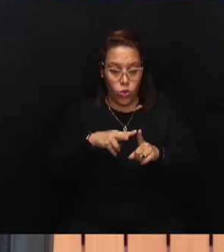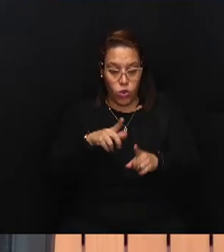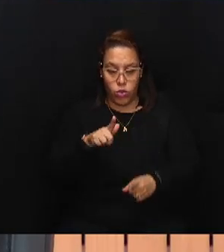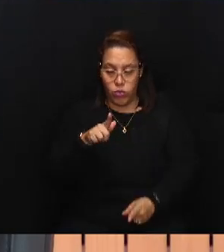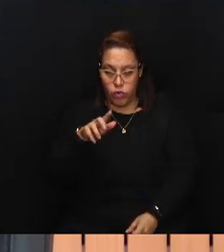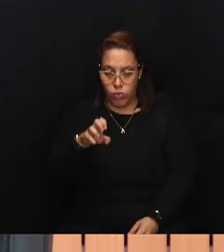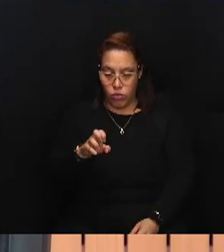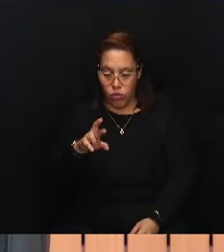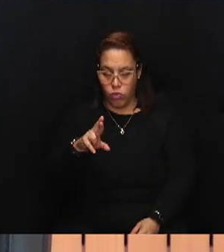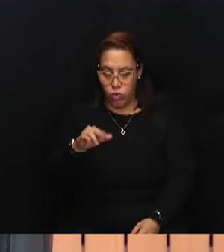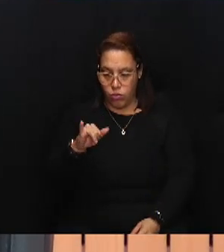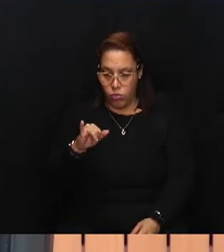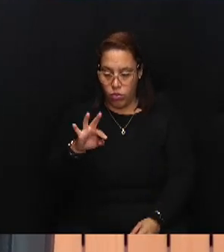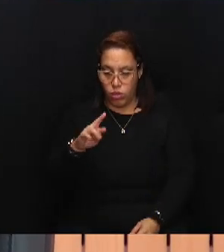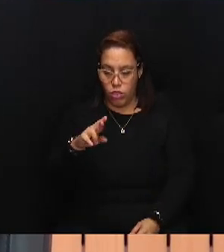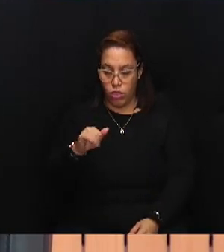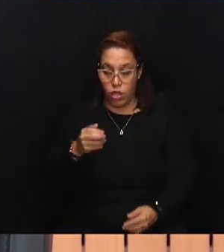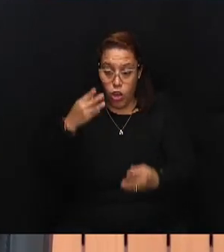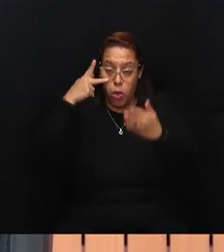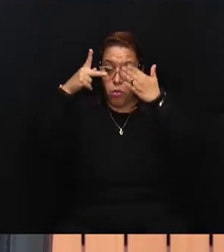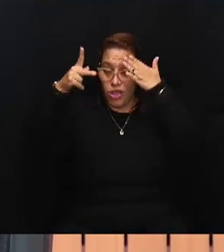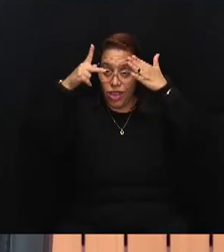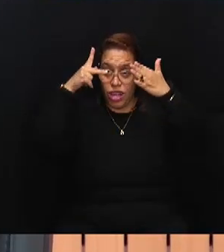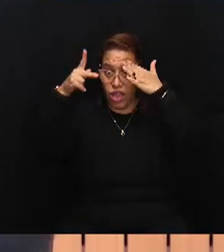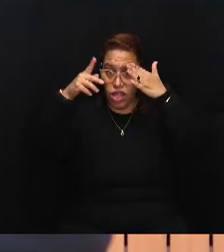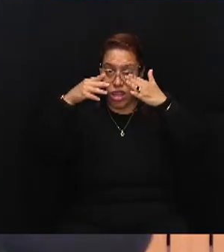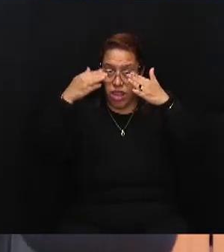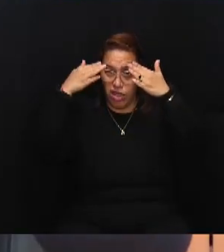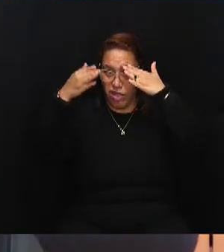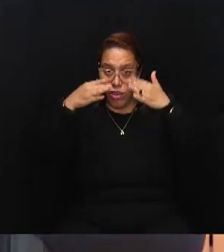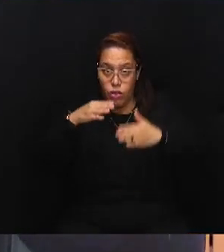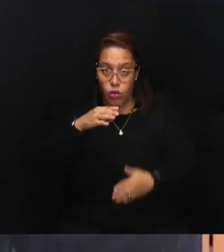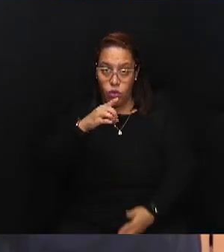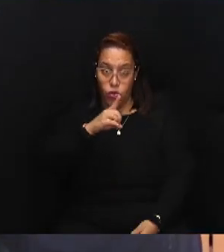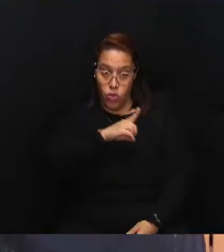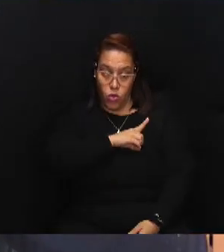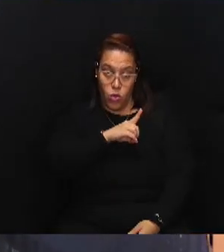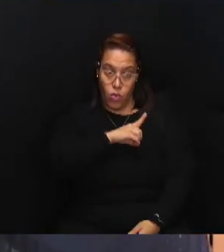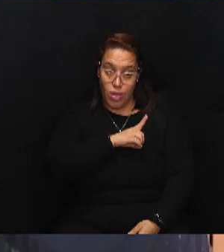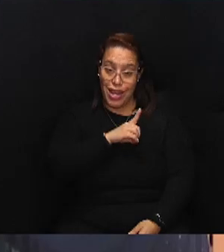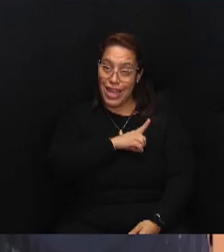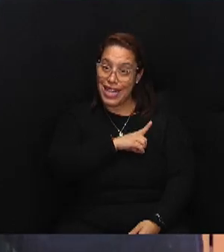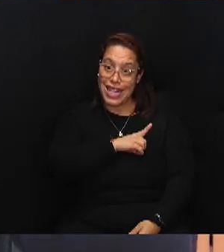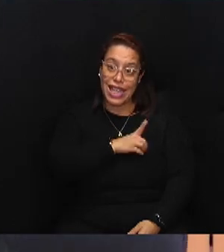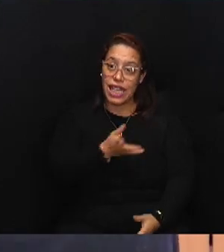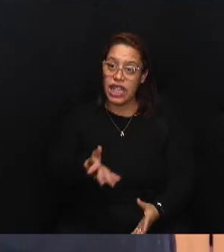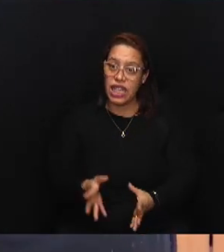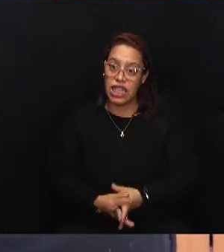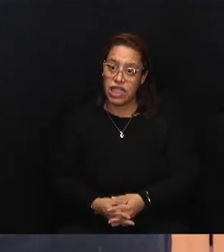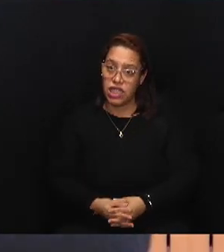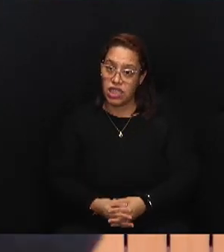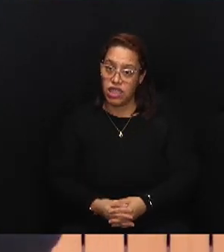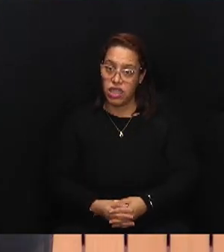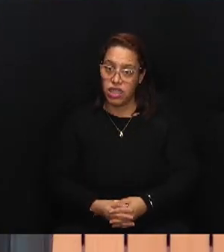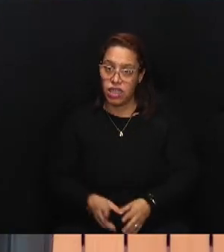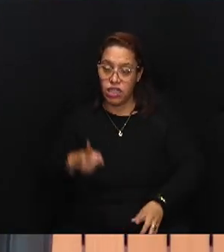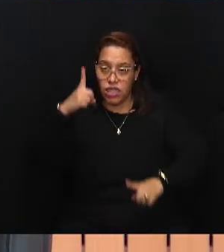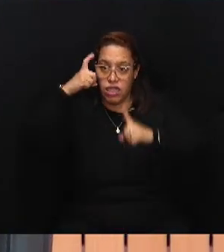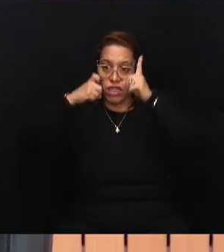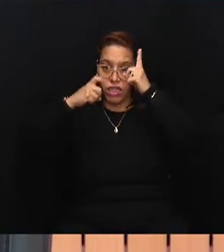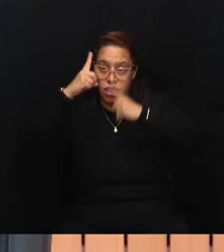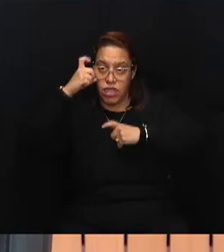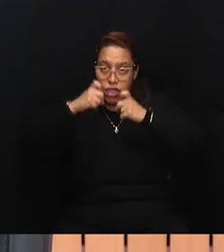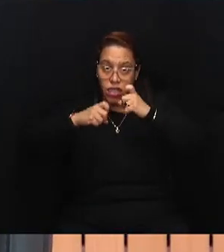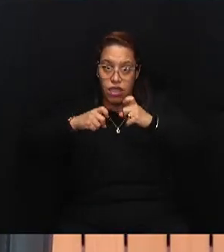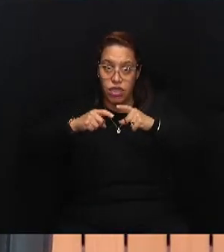geriatra, ter psicólogo, ter uma delegacia do idoso na cidade de Campinas, porque a violência tem que ter